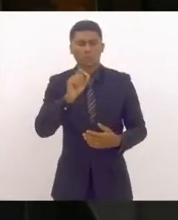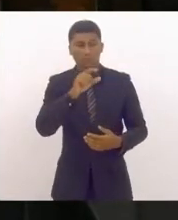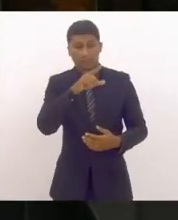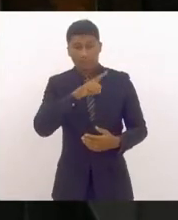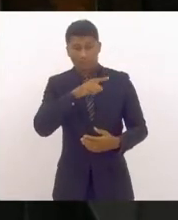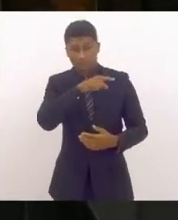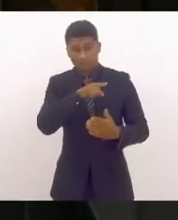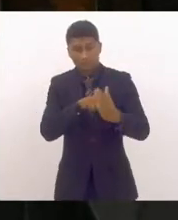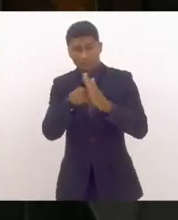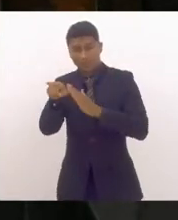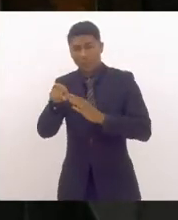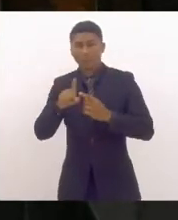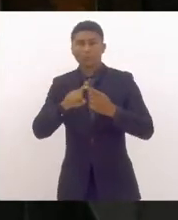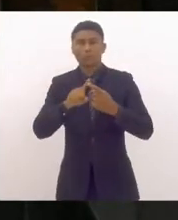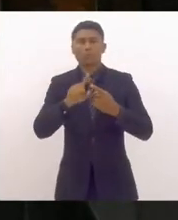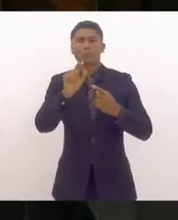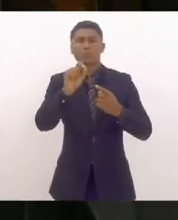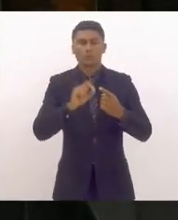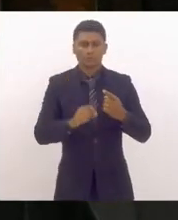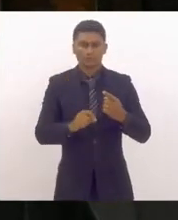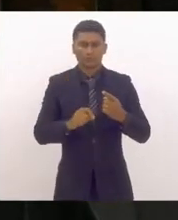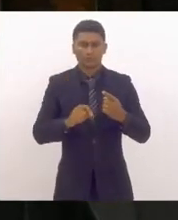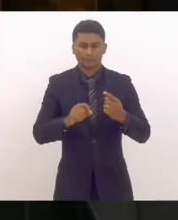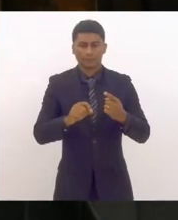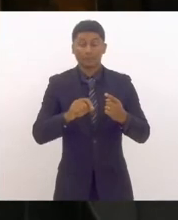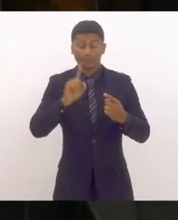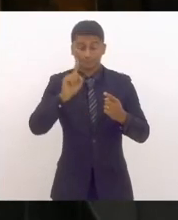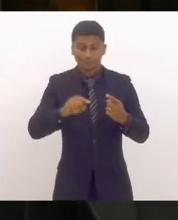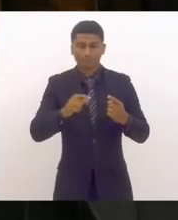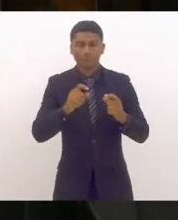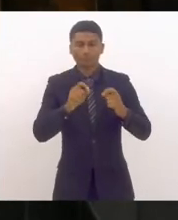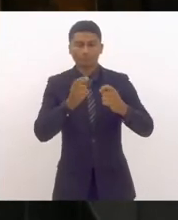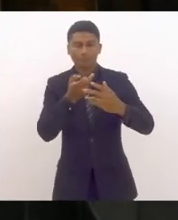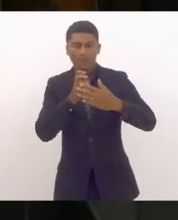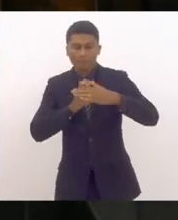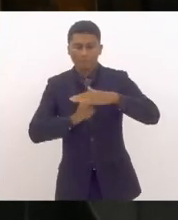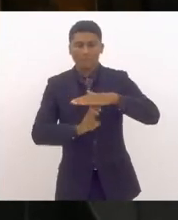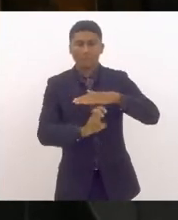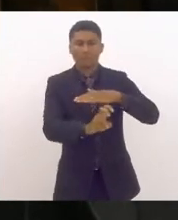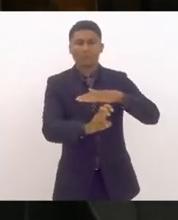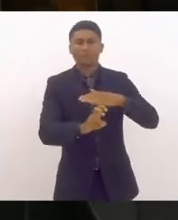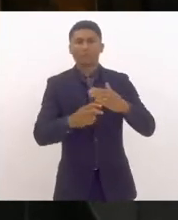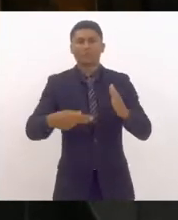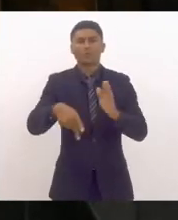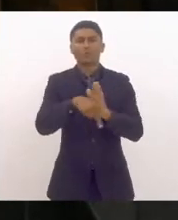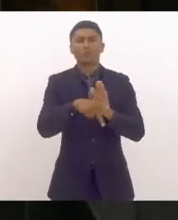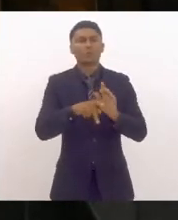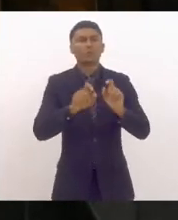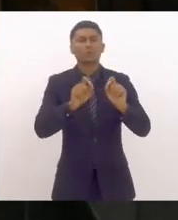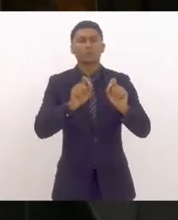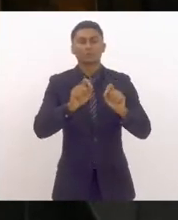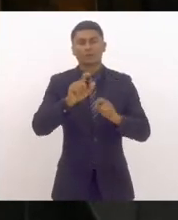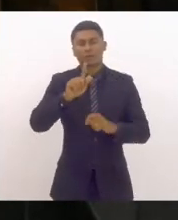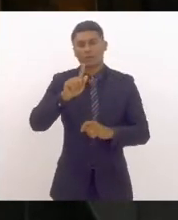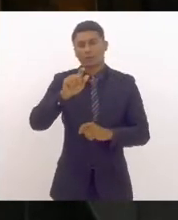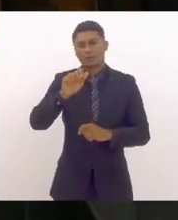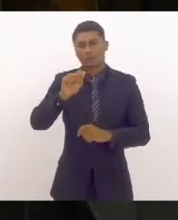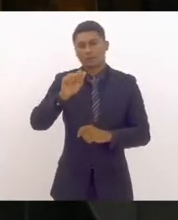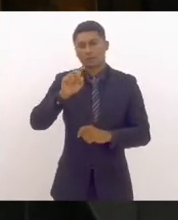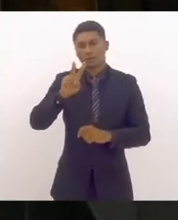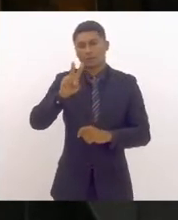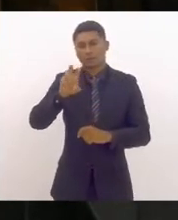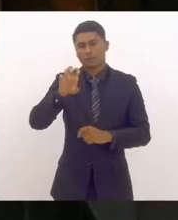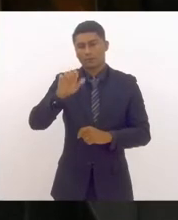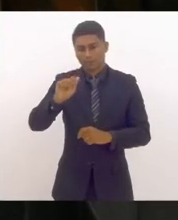chama a estação do metrô da Gávea É porque quando